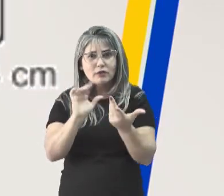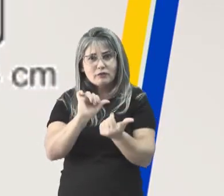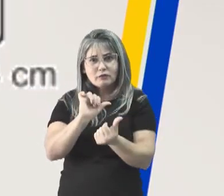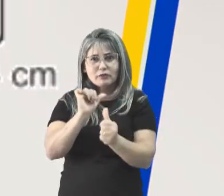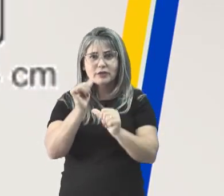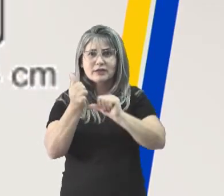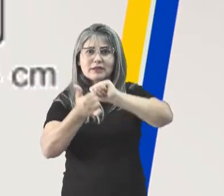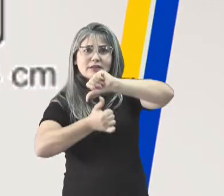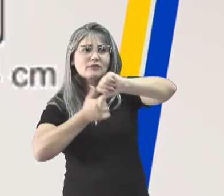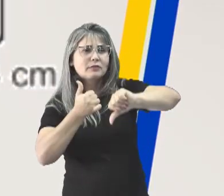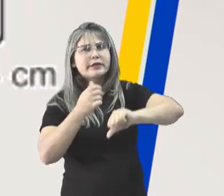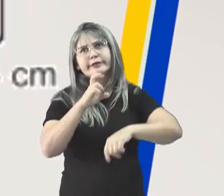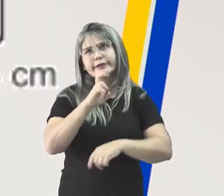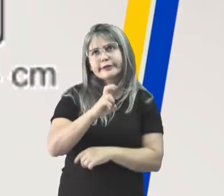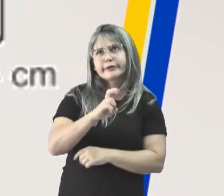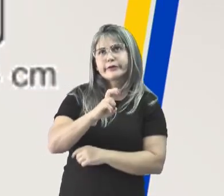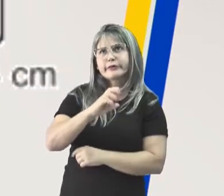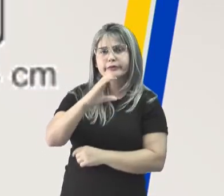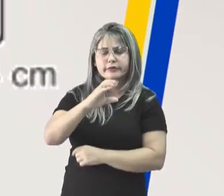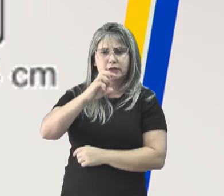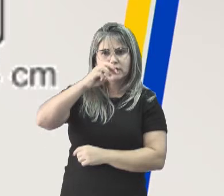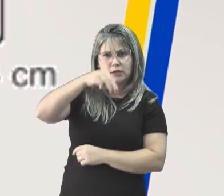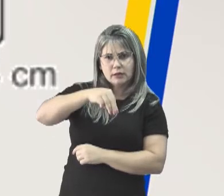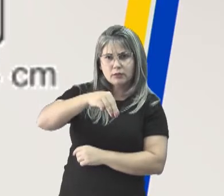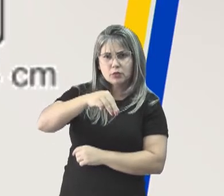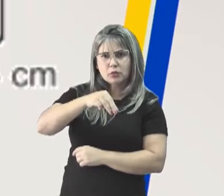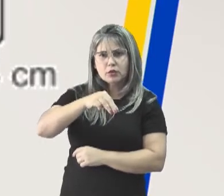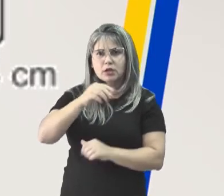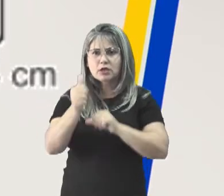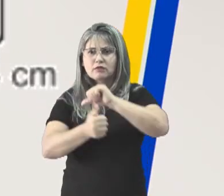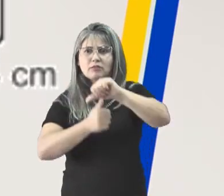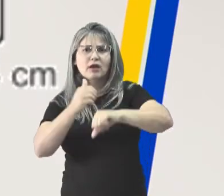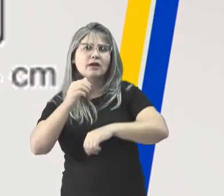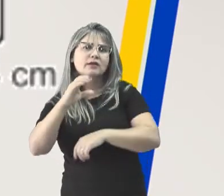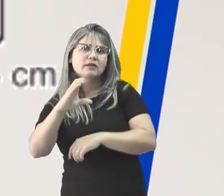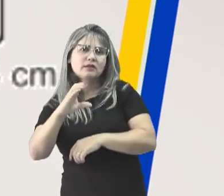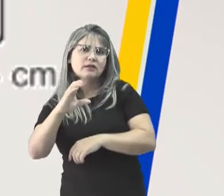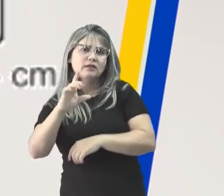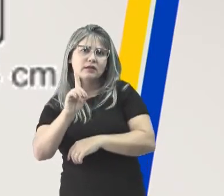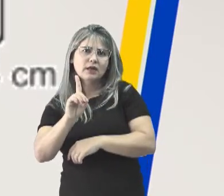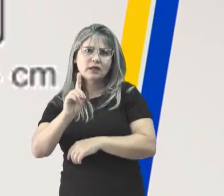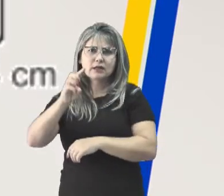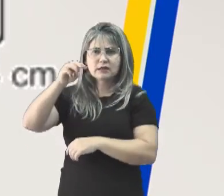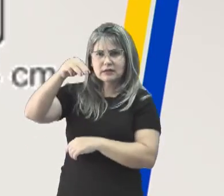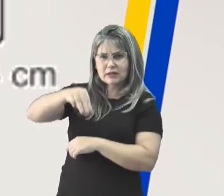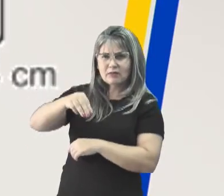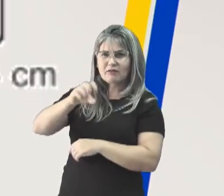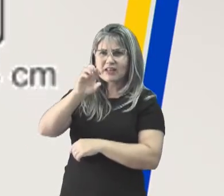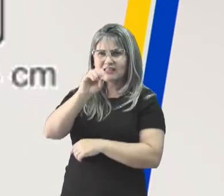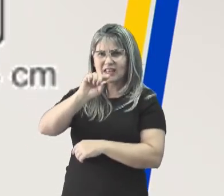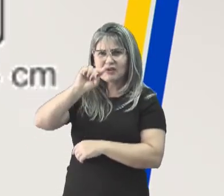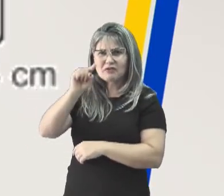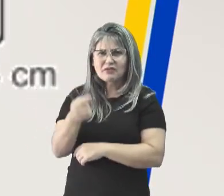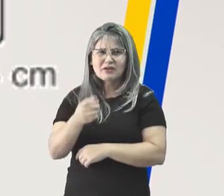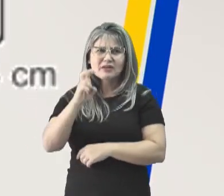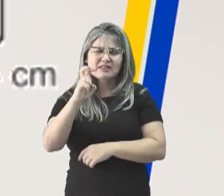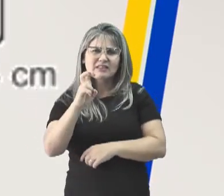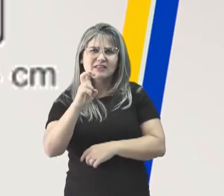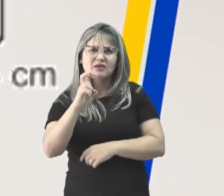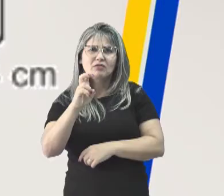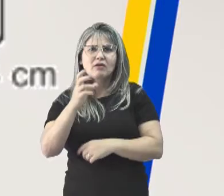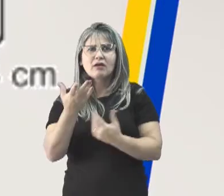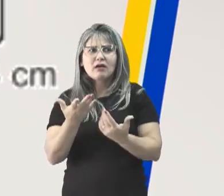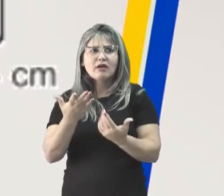por exemplo, 5 centímetros em decímetro, vai ficar 0,5. o 4 vai ficar 0,4 e o 8